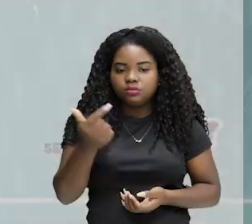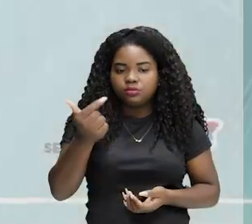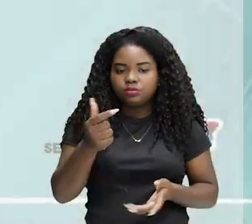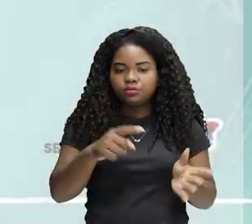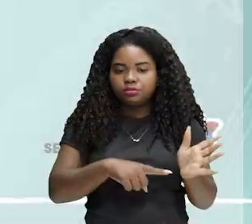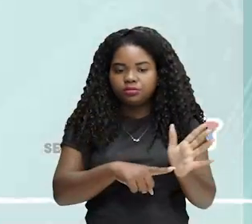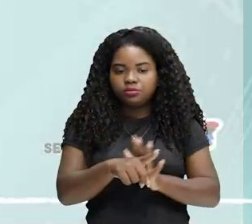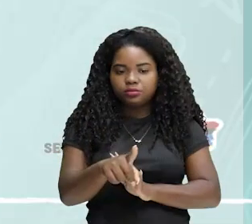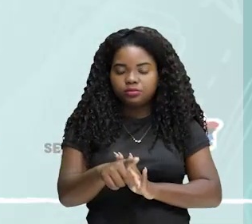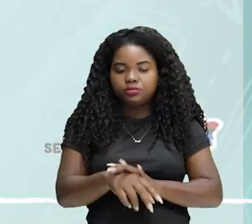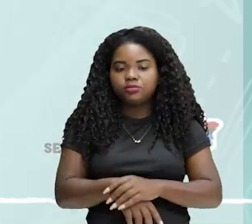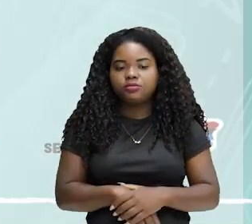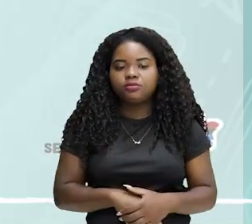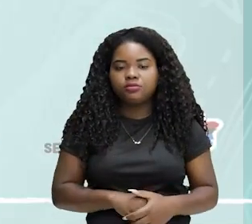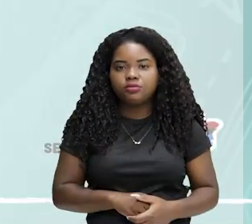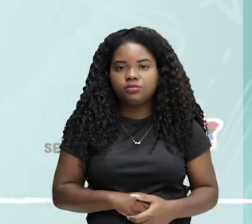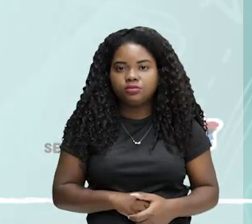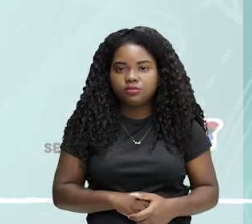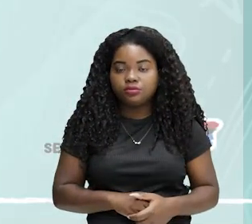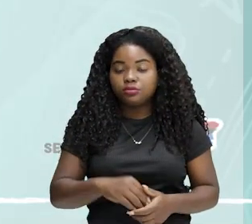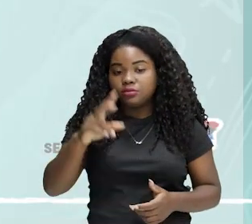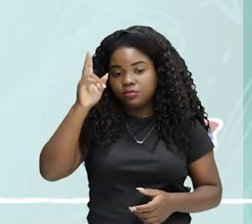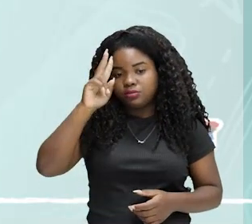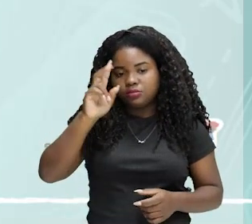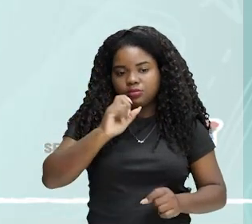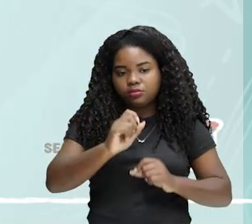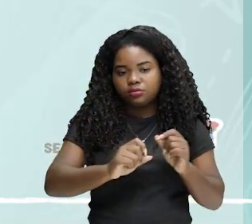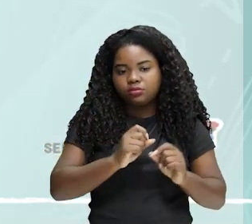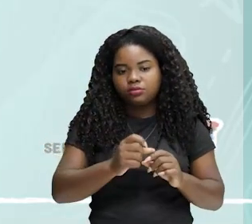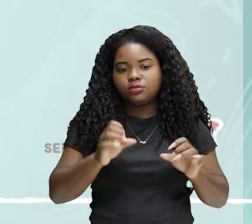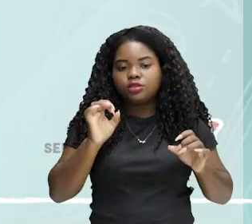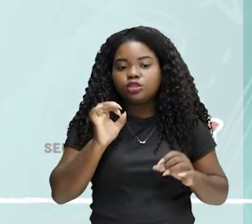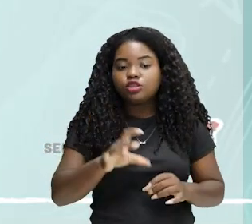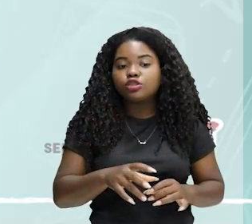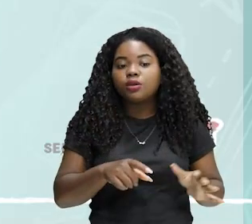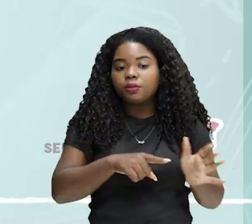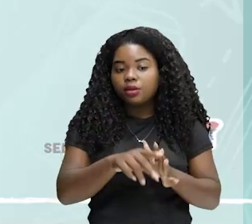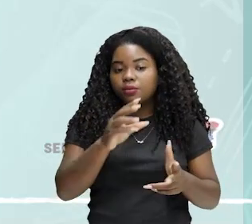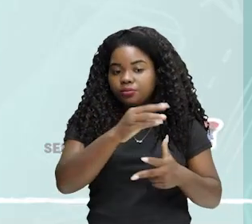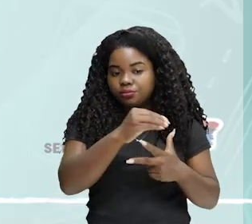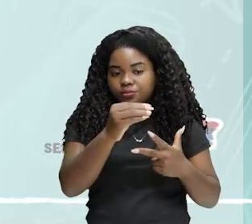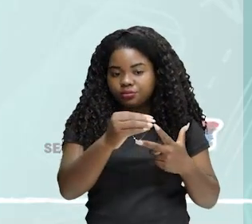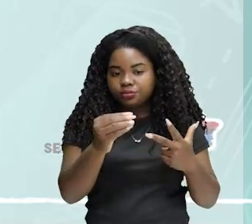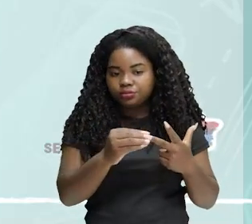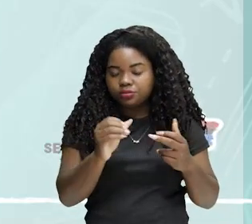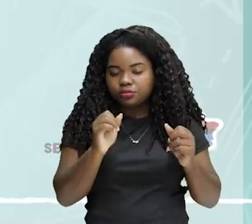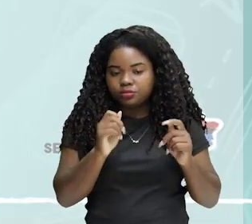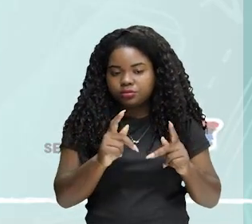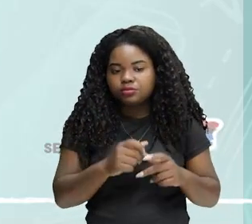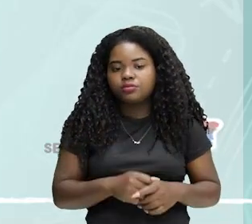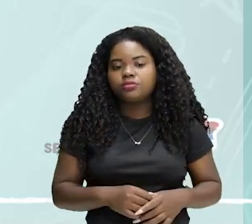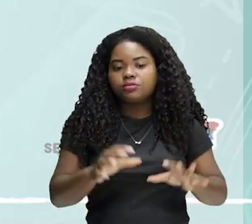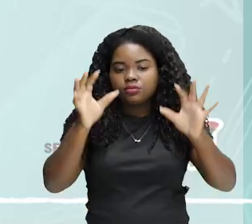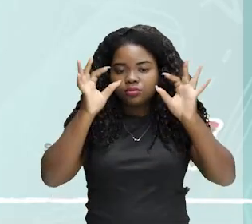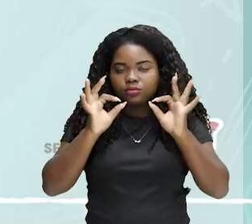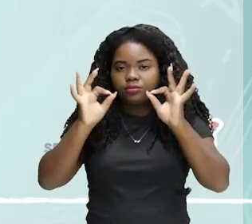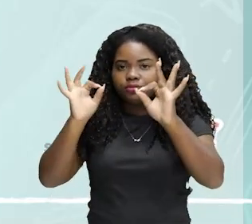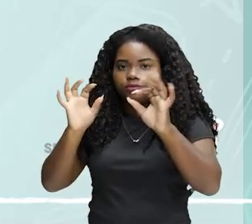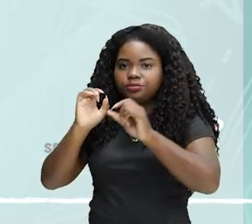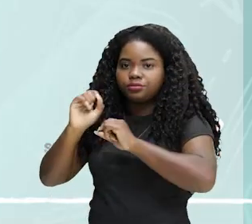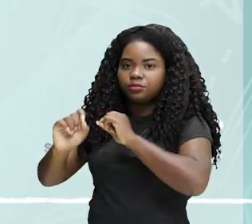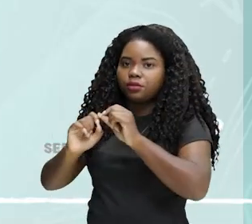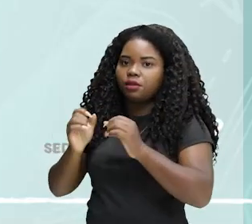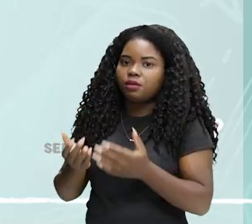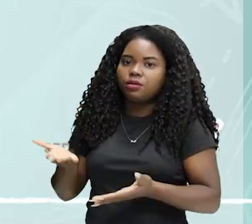Então, passemos agora para a segunda questão. Lembra que aqui a gente está trabalhando só com questão do Enem, tá? E chama a tua atenção também